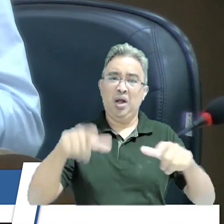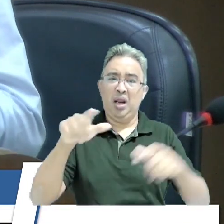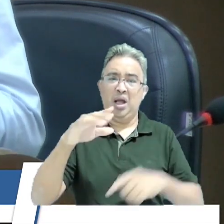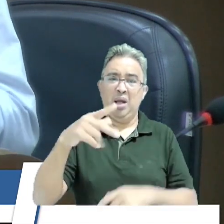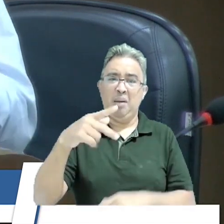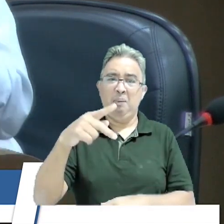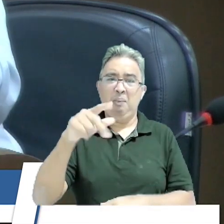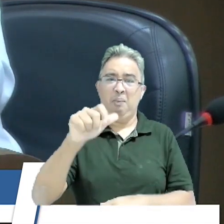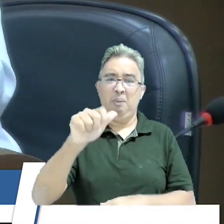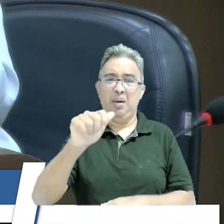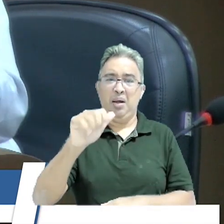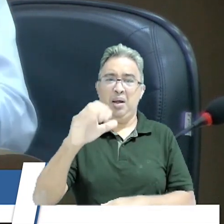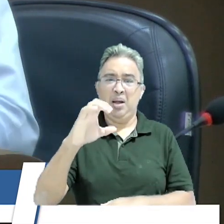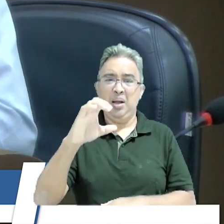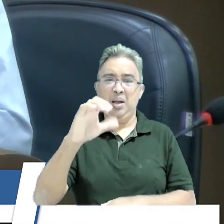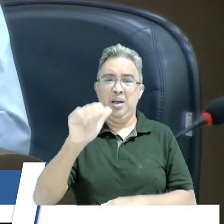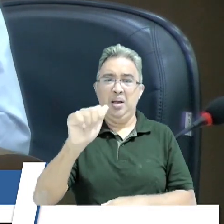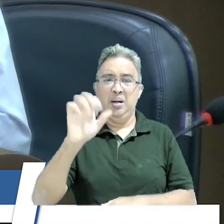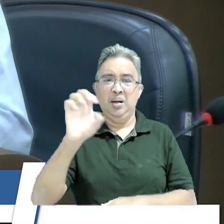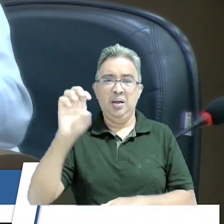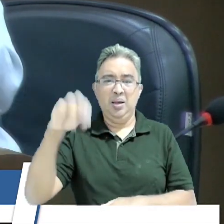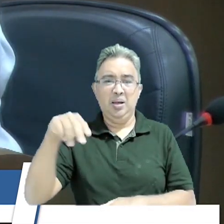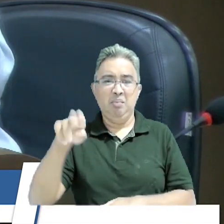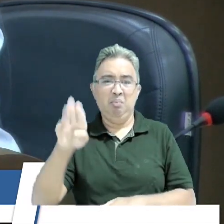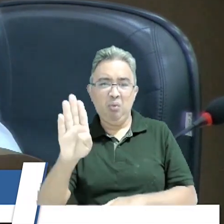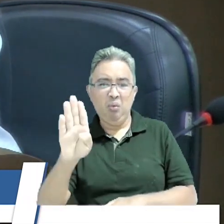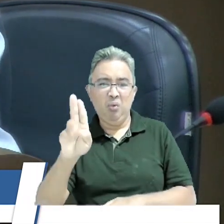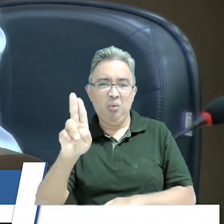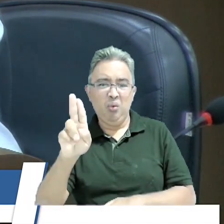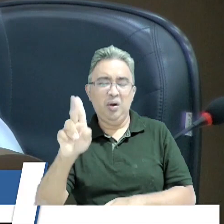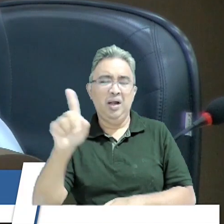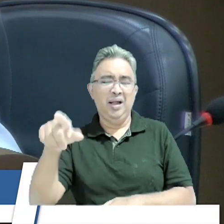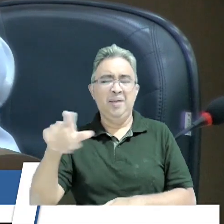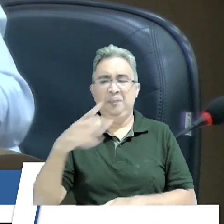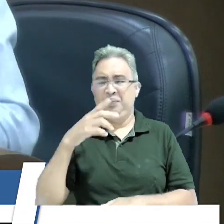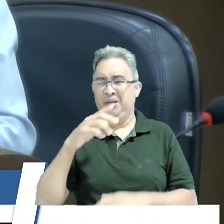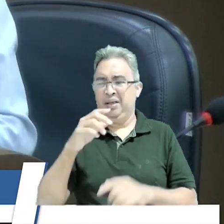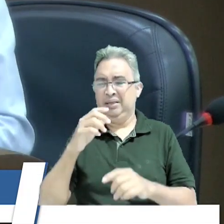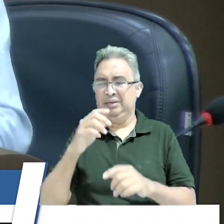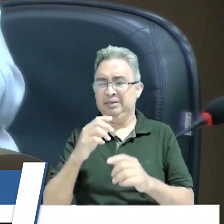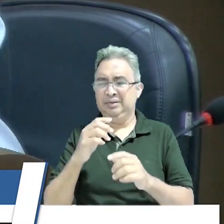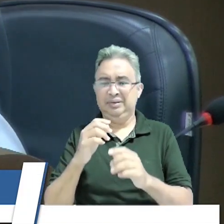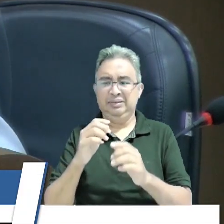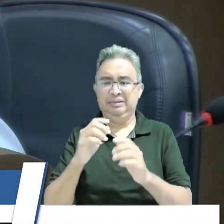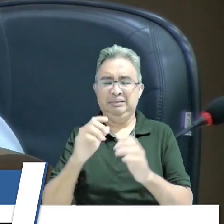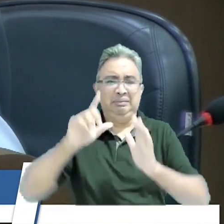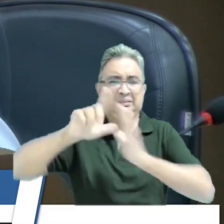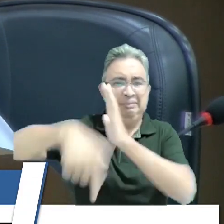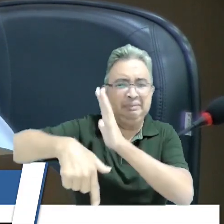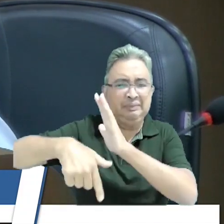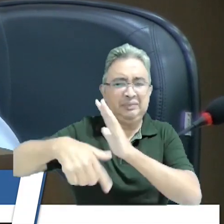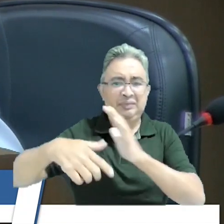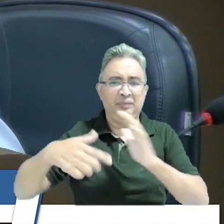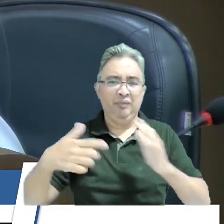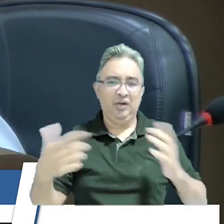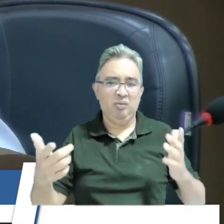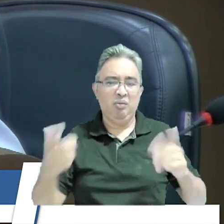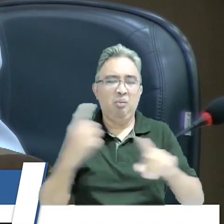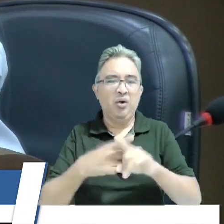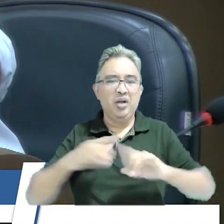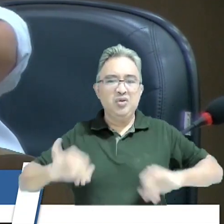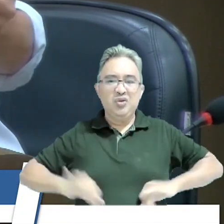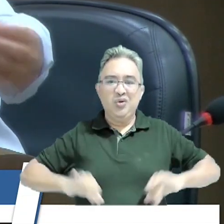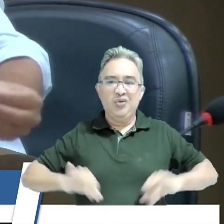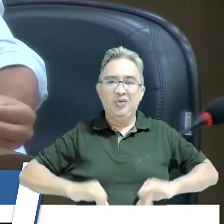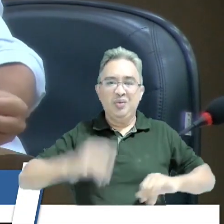é um reparo muito tardio para o que fizeram com aquele pessoal. O sofrimento daquele pessoal para ter que botar